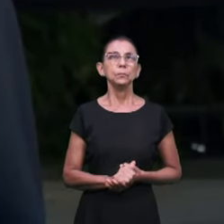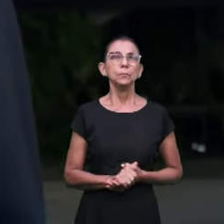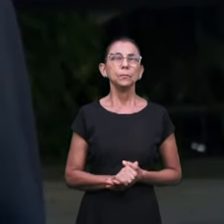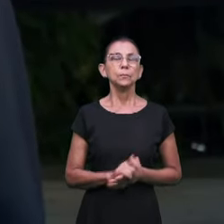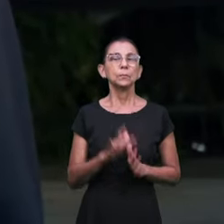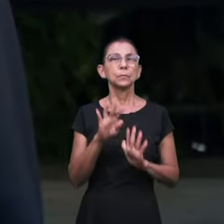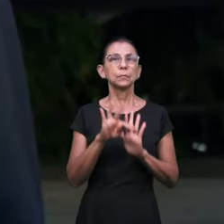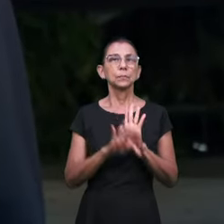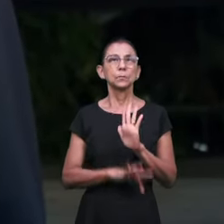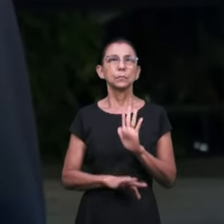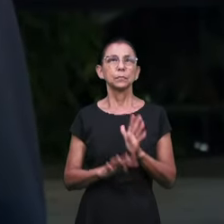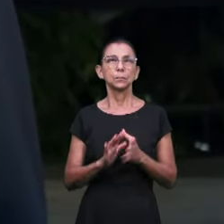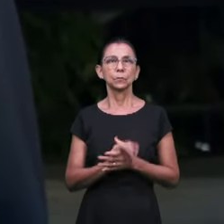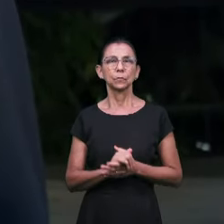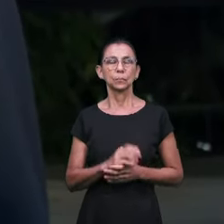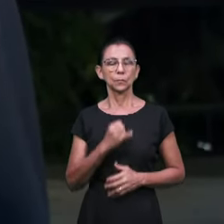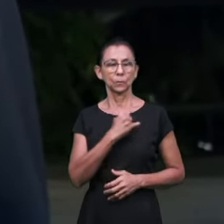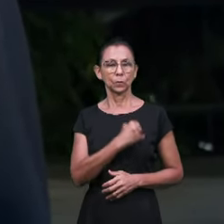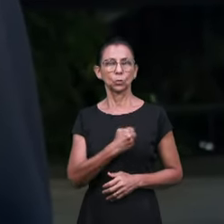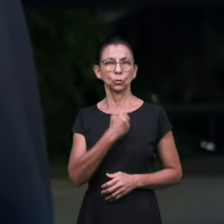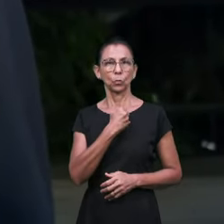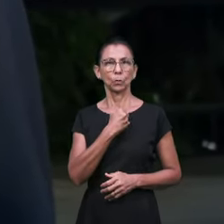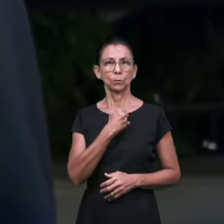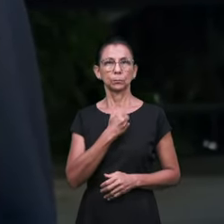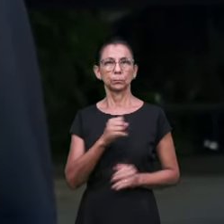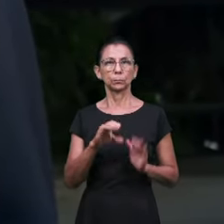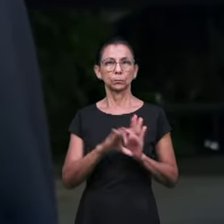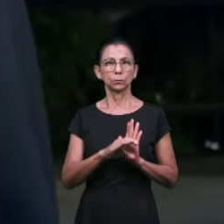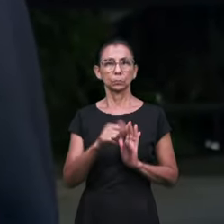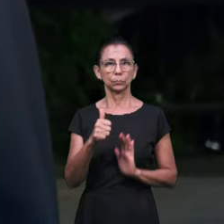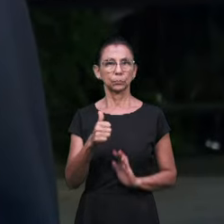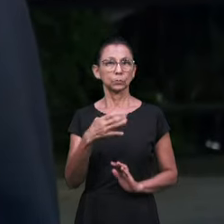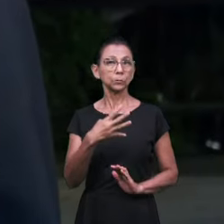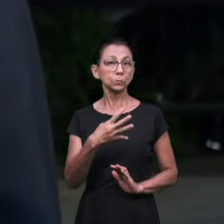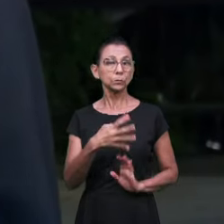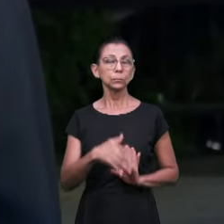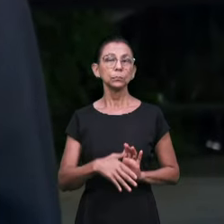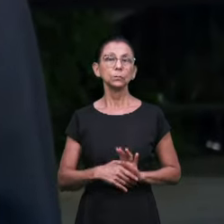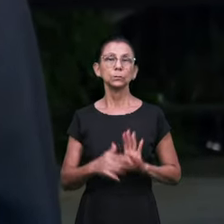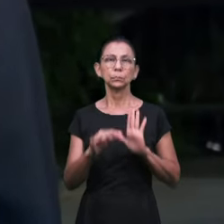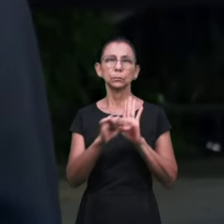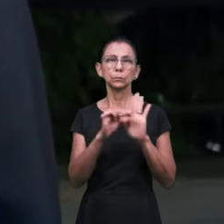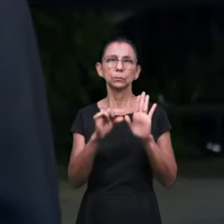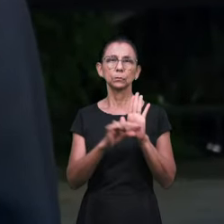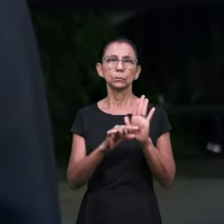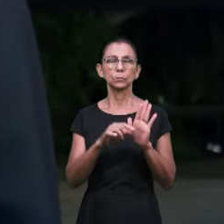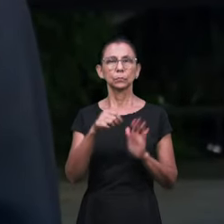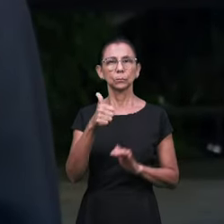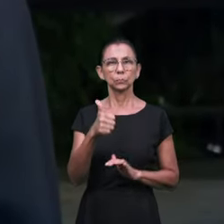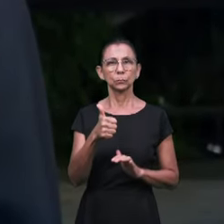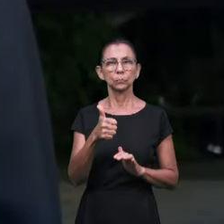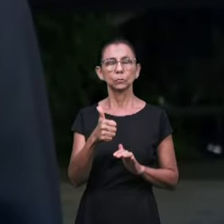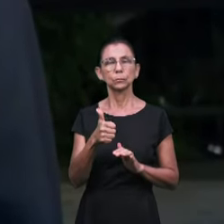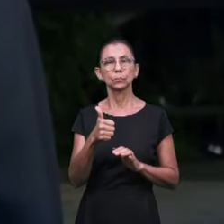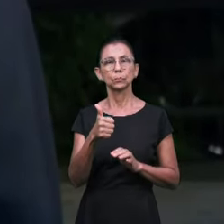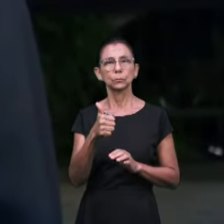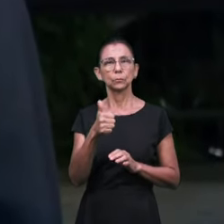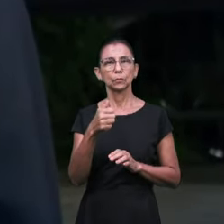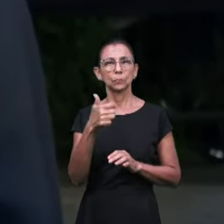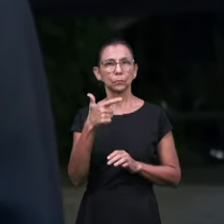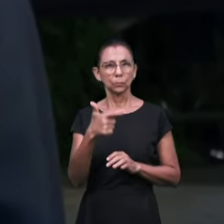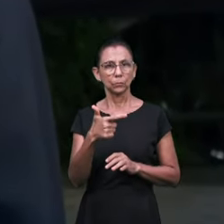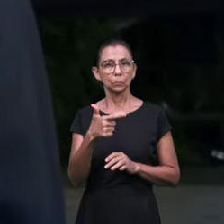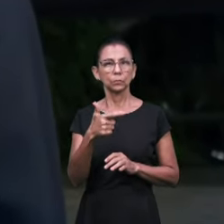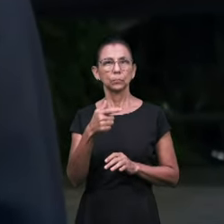texto está no Evangelho de João, capítulo 14, os versos de número 1, 2 e